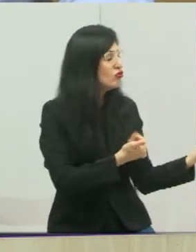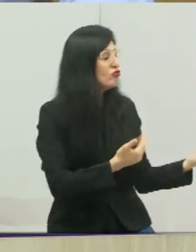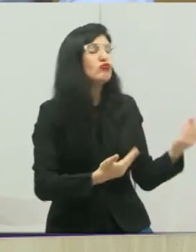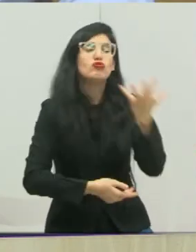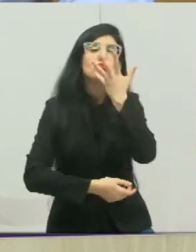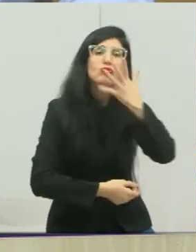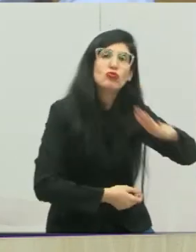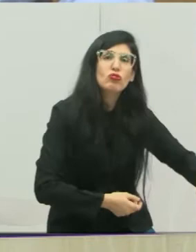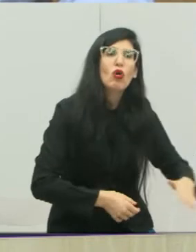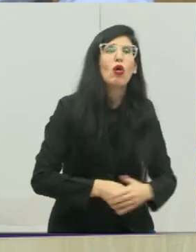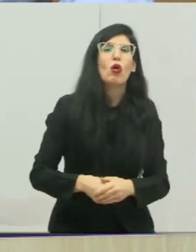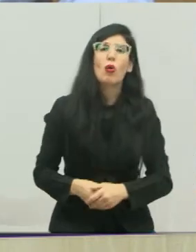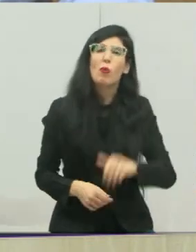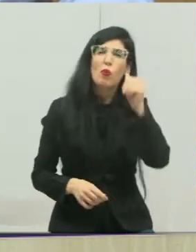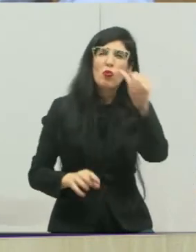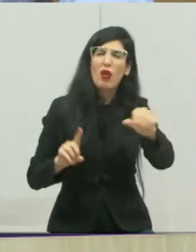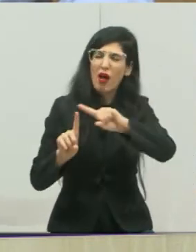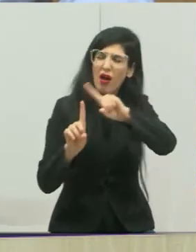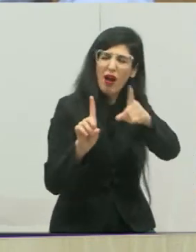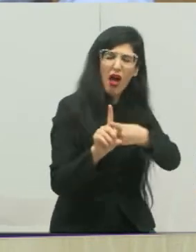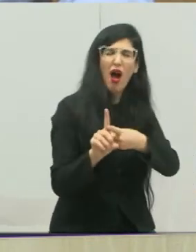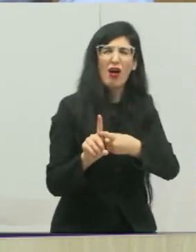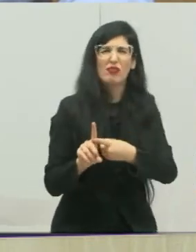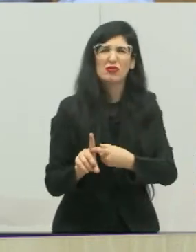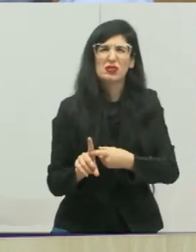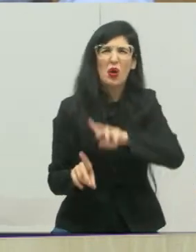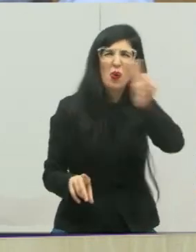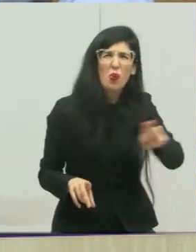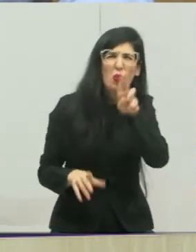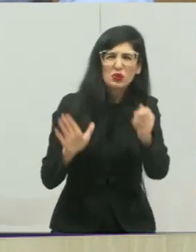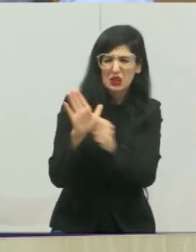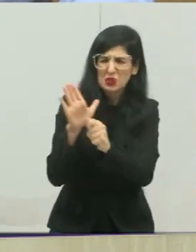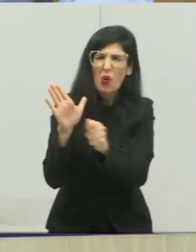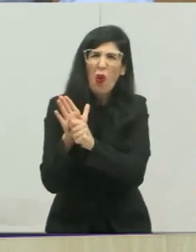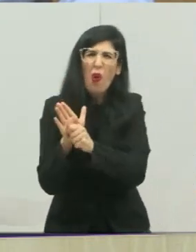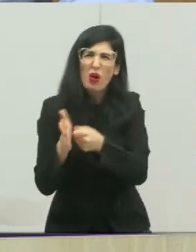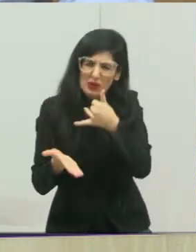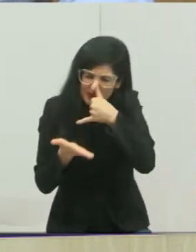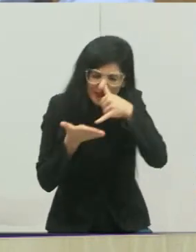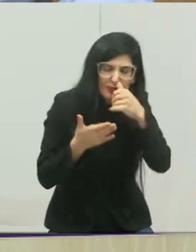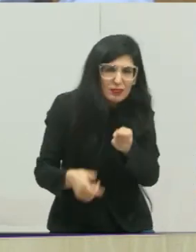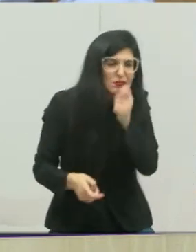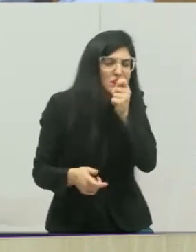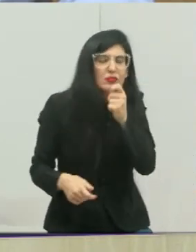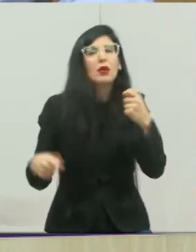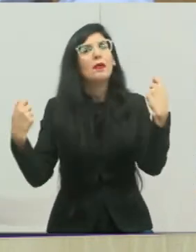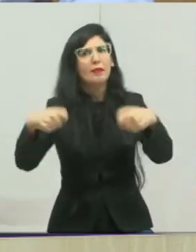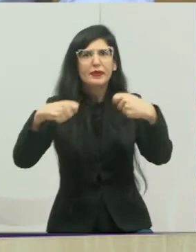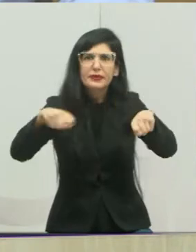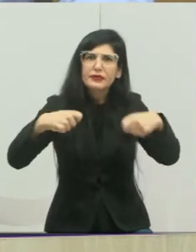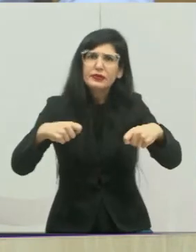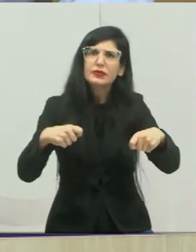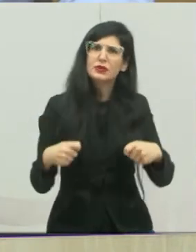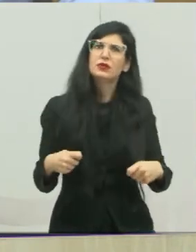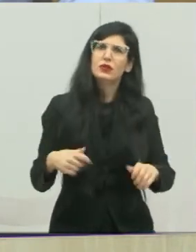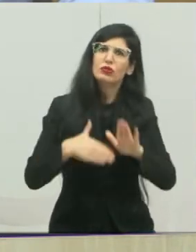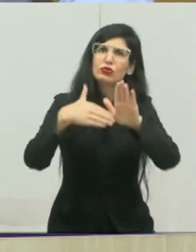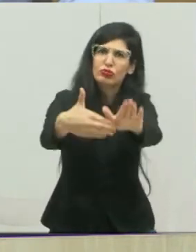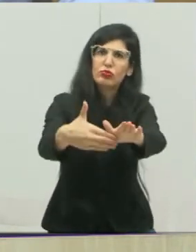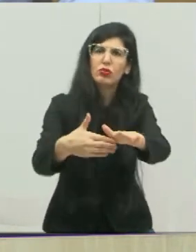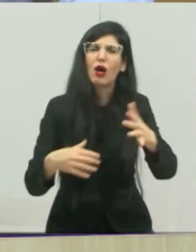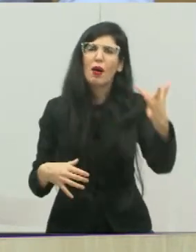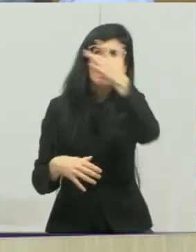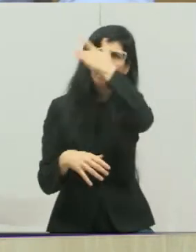drogas ilícitas e prostituição? Há algo de concreto, um projeto social integrado da Secretaria de Assistência Social,